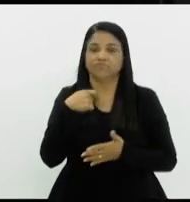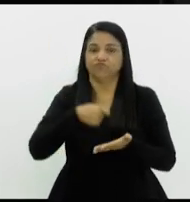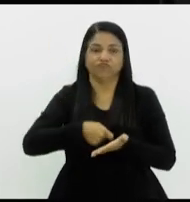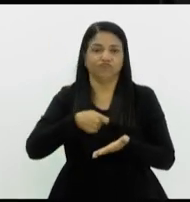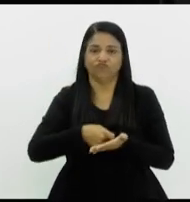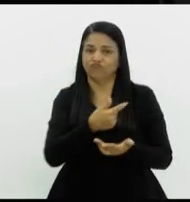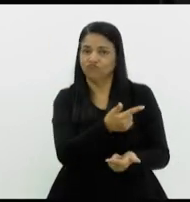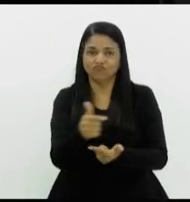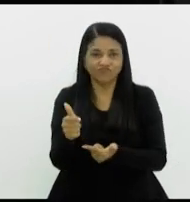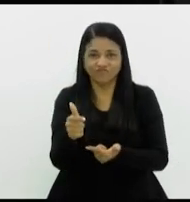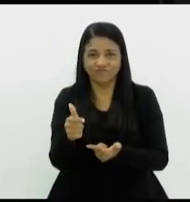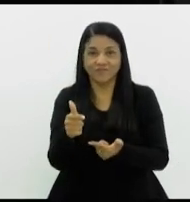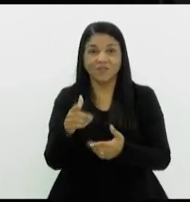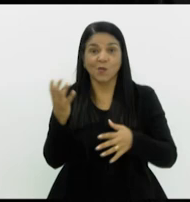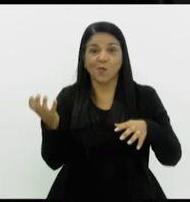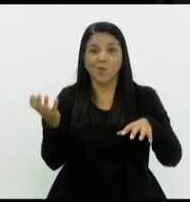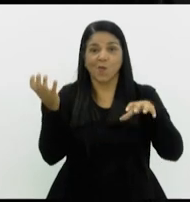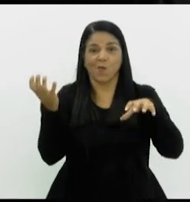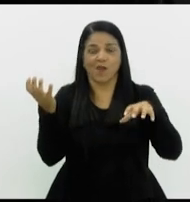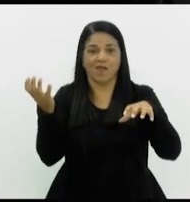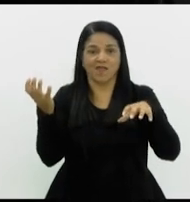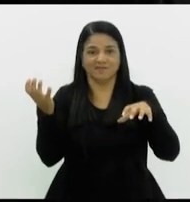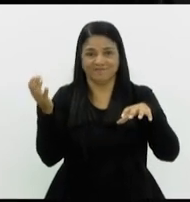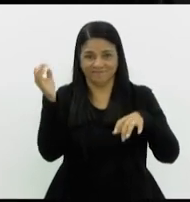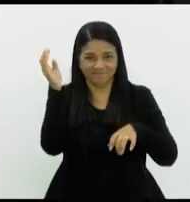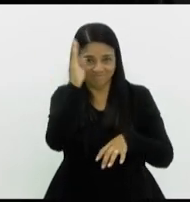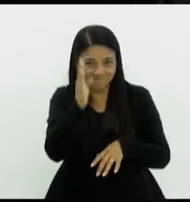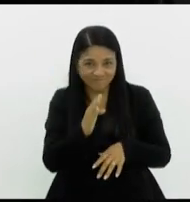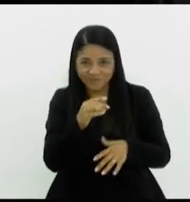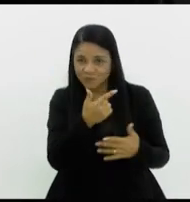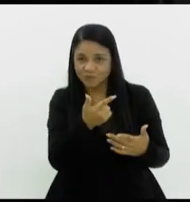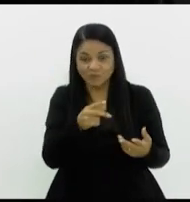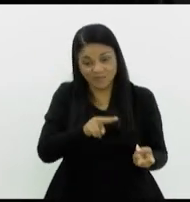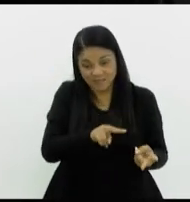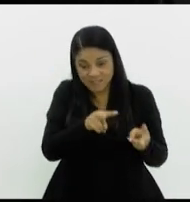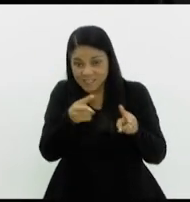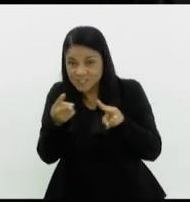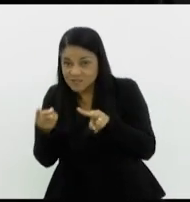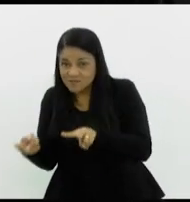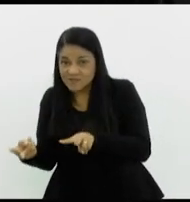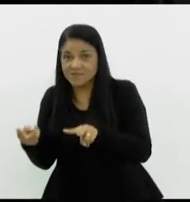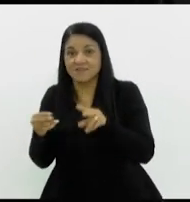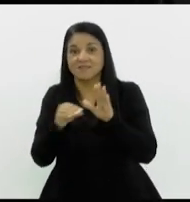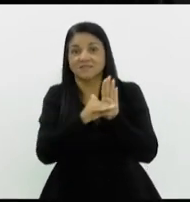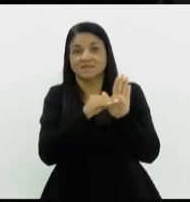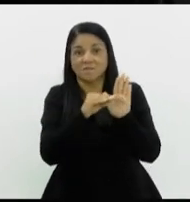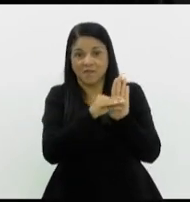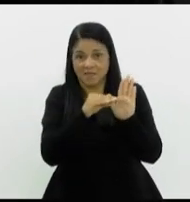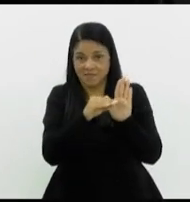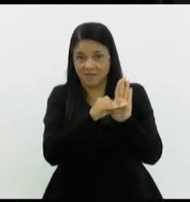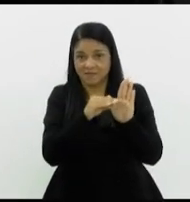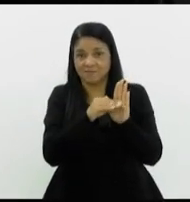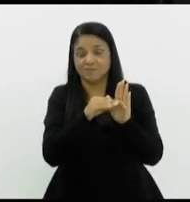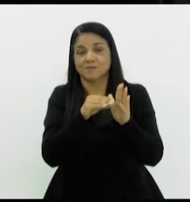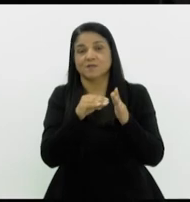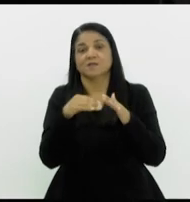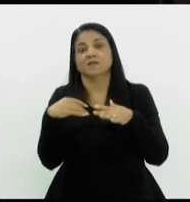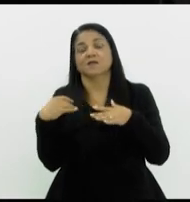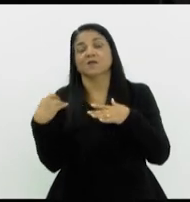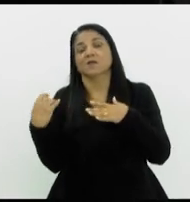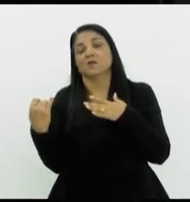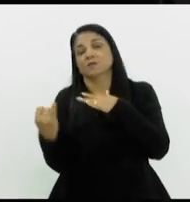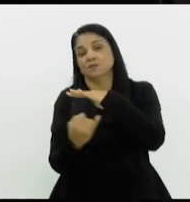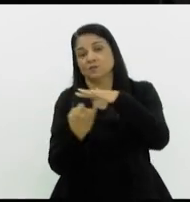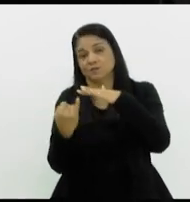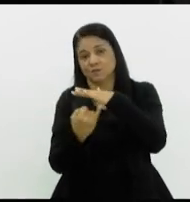exigência. Nem o Congresso Nacional, para fazer transferência das suas emendas para organizações